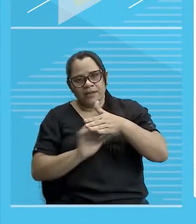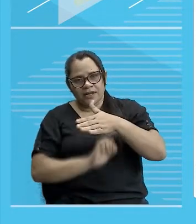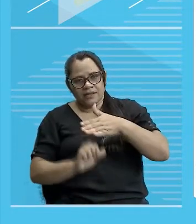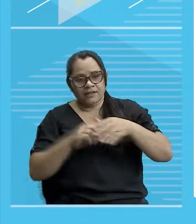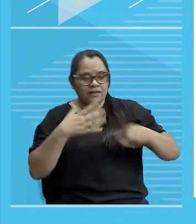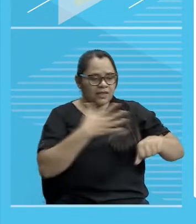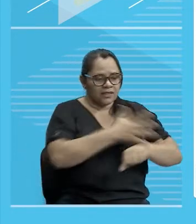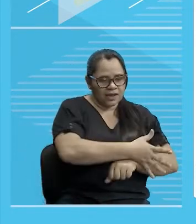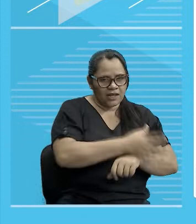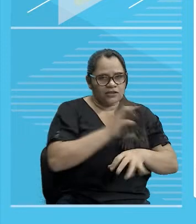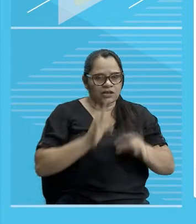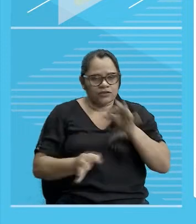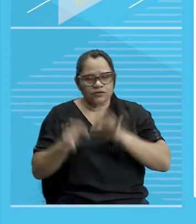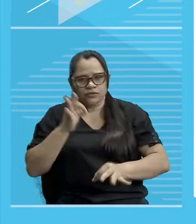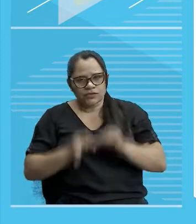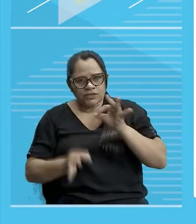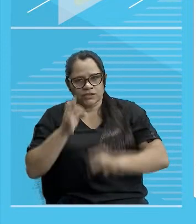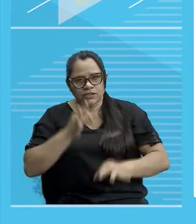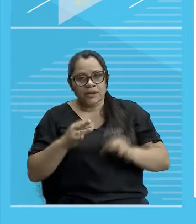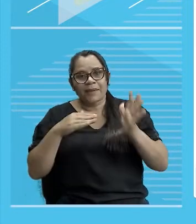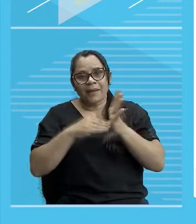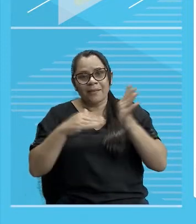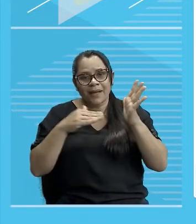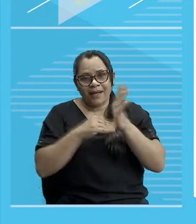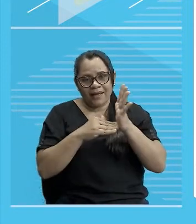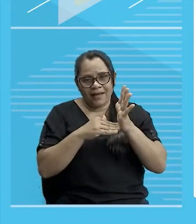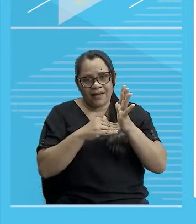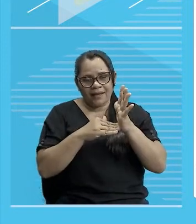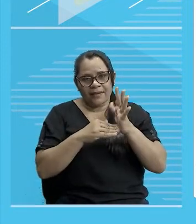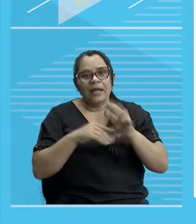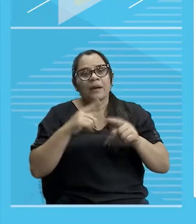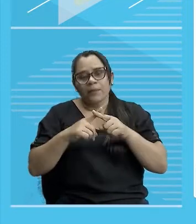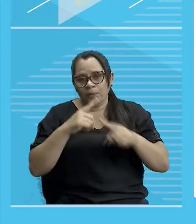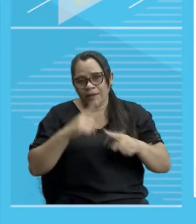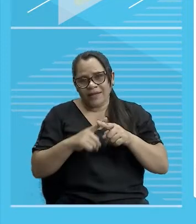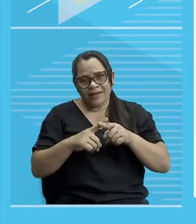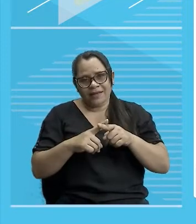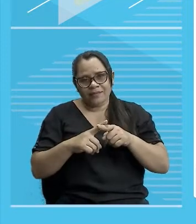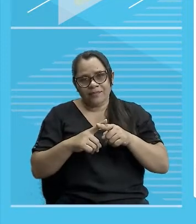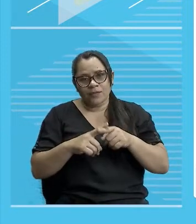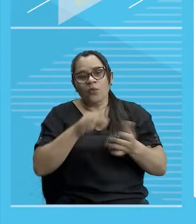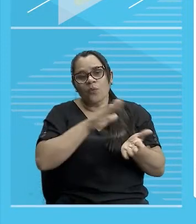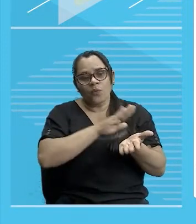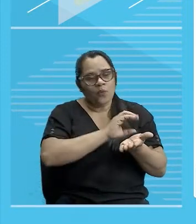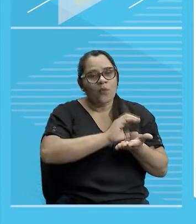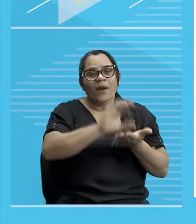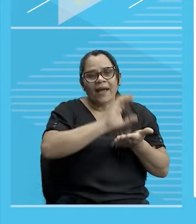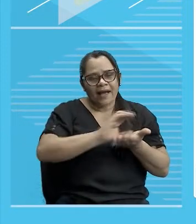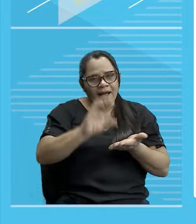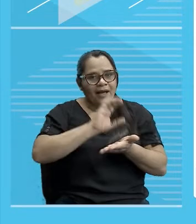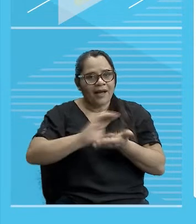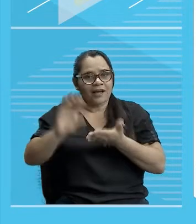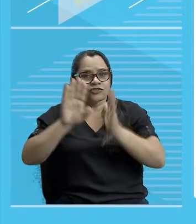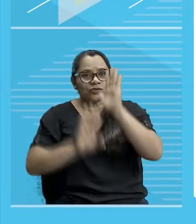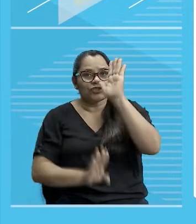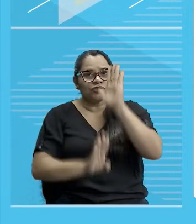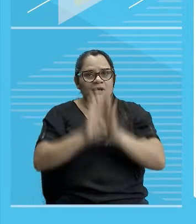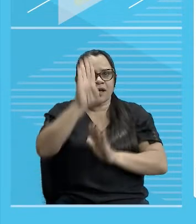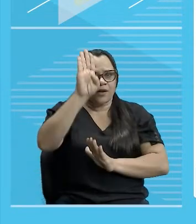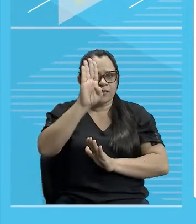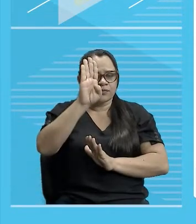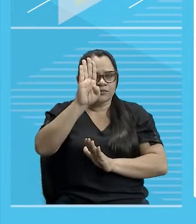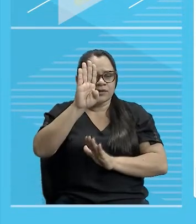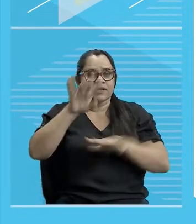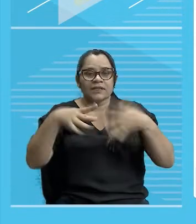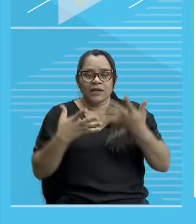porque na percepção dos empresários ia ficar o custo muito alto na folha de pagamento então o que que